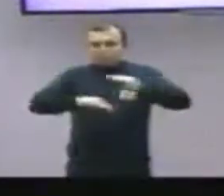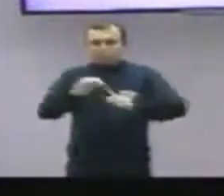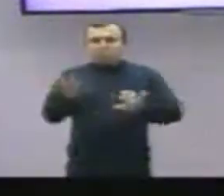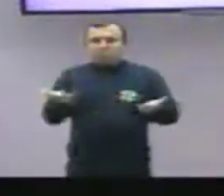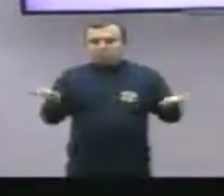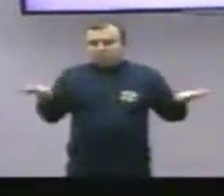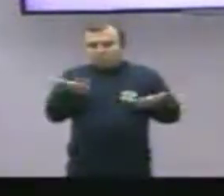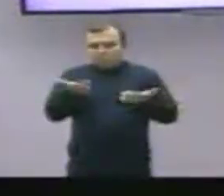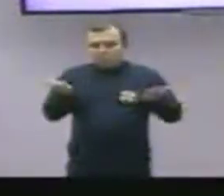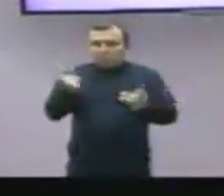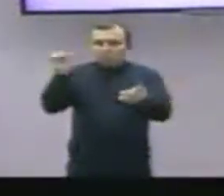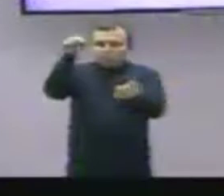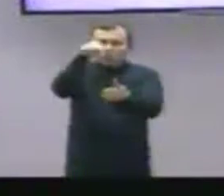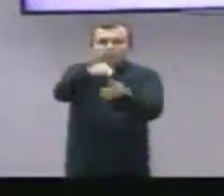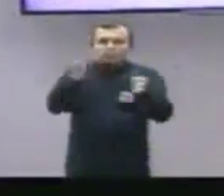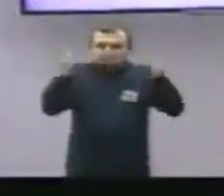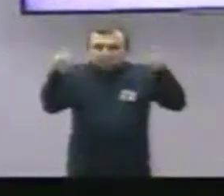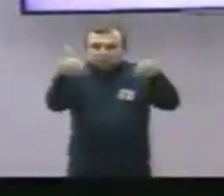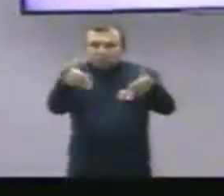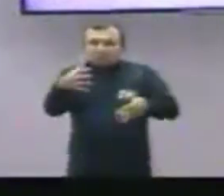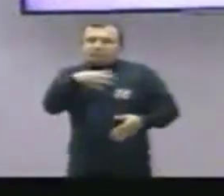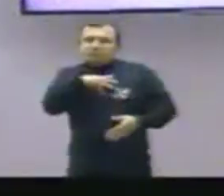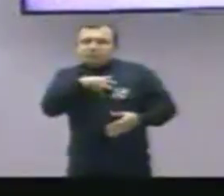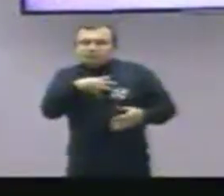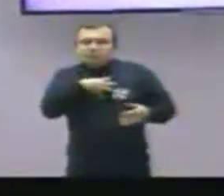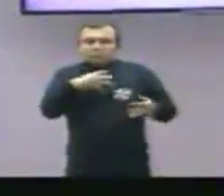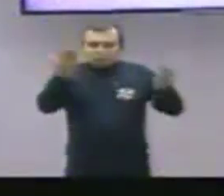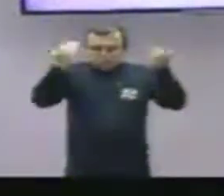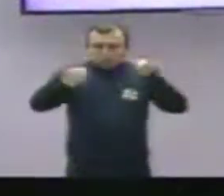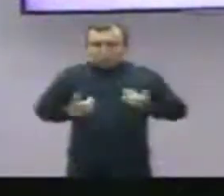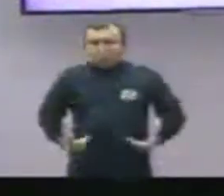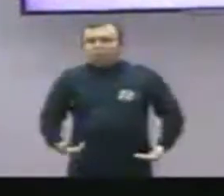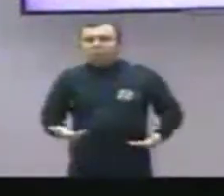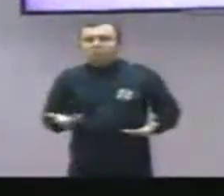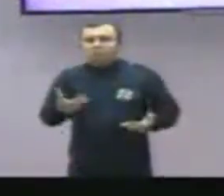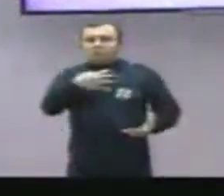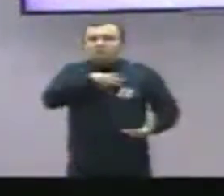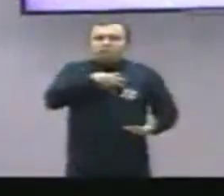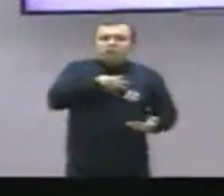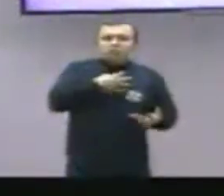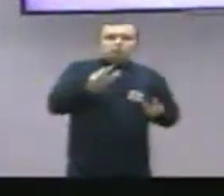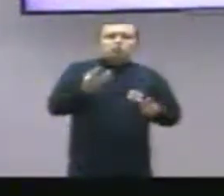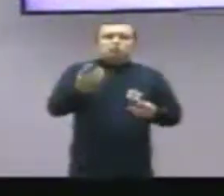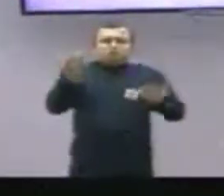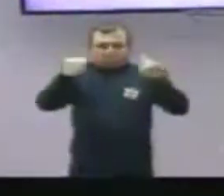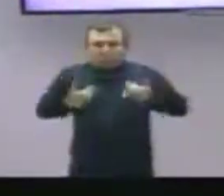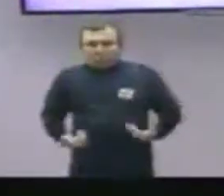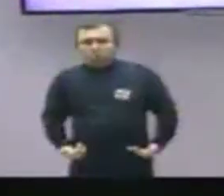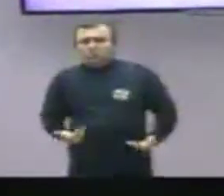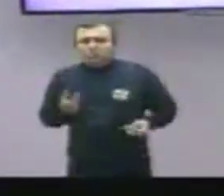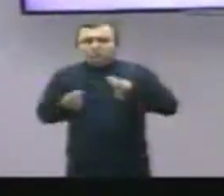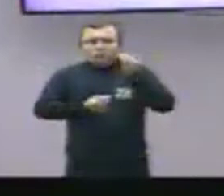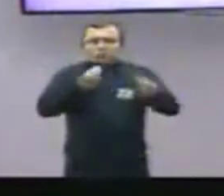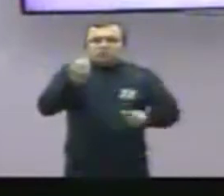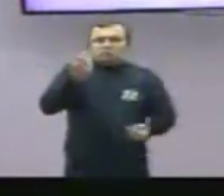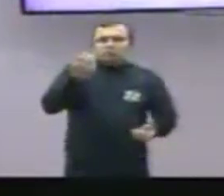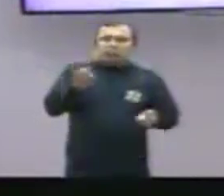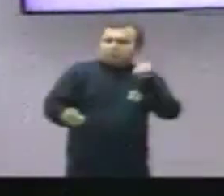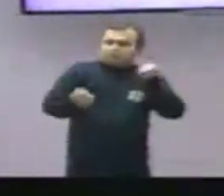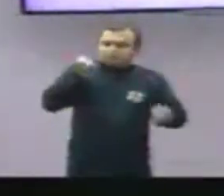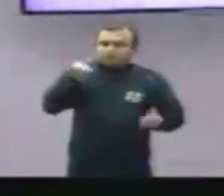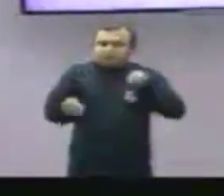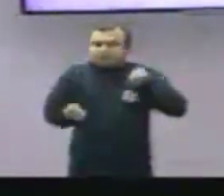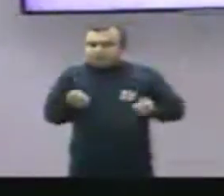O nosso foco de hoje vai ser nas sensações corporais. É o que você sente no seu corpo quando você está realizando